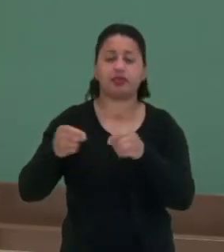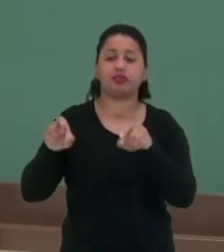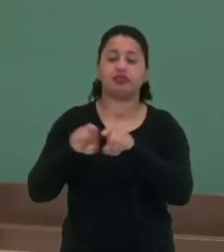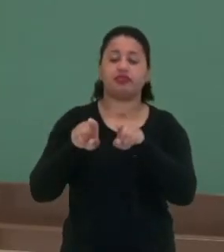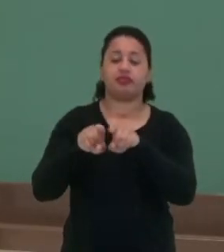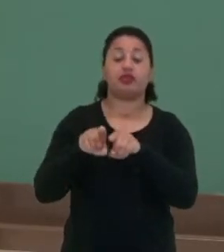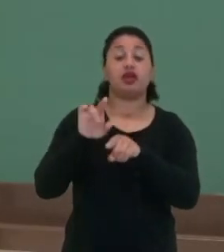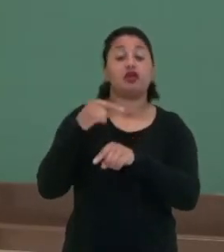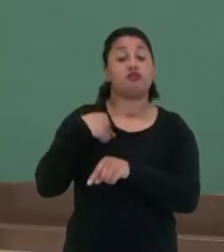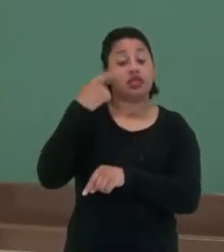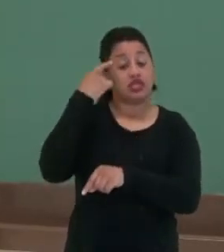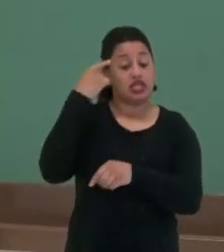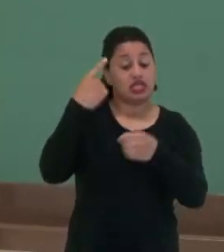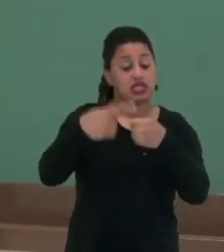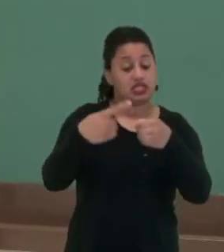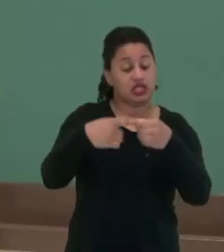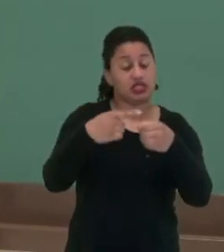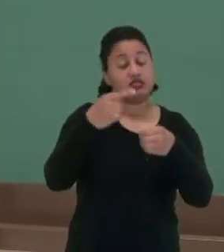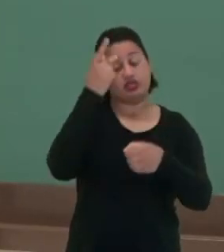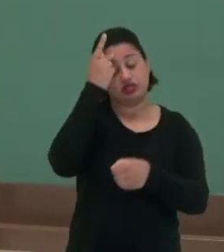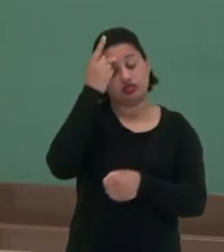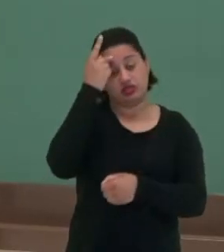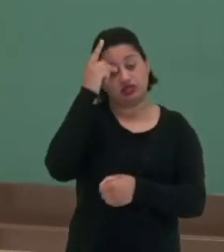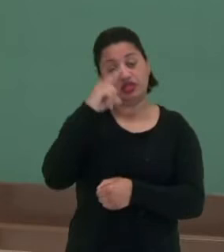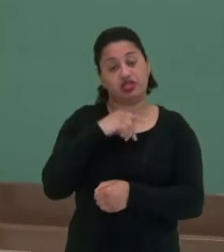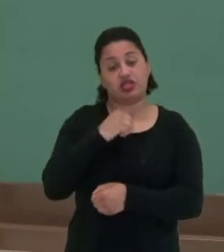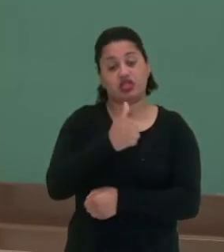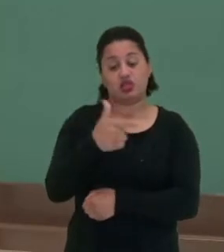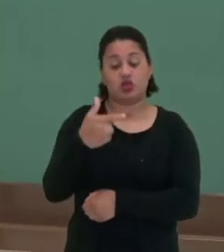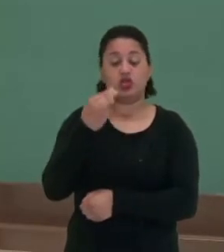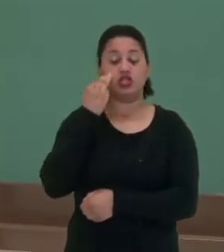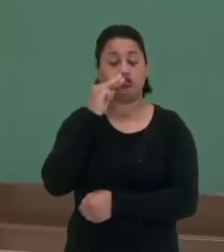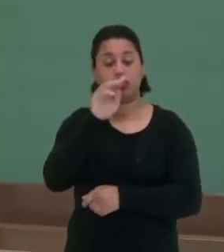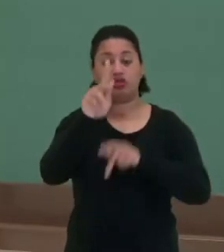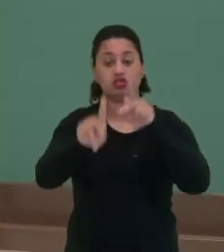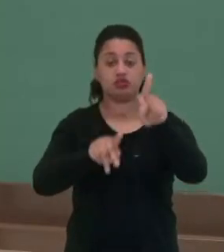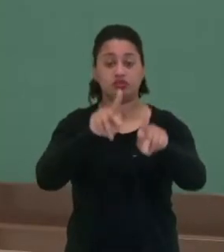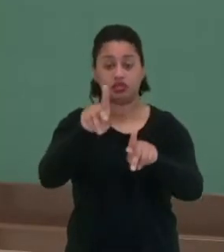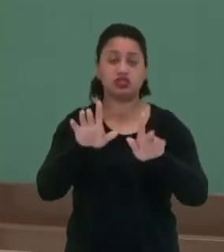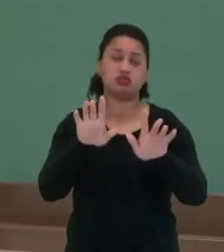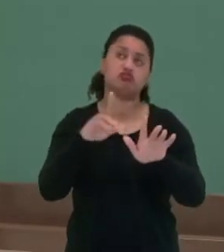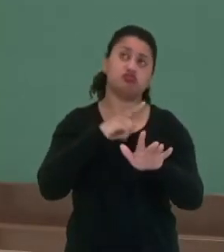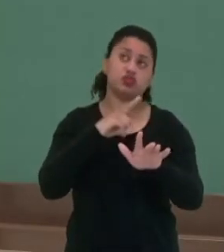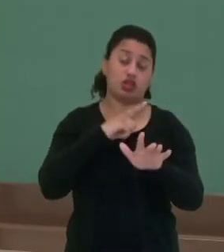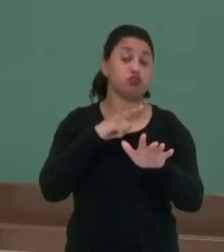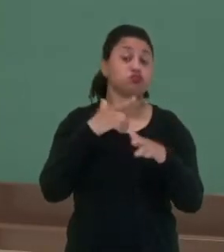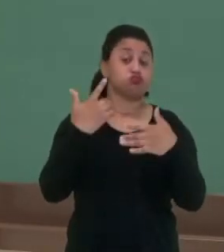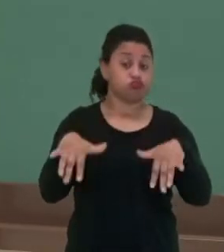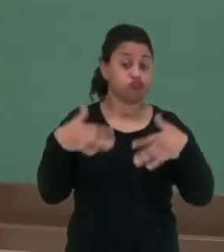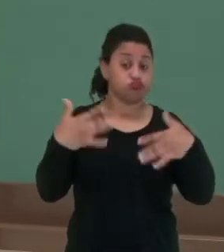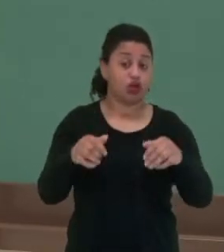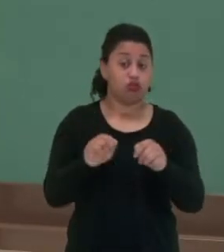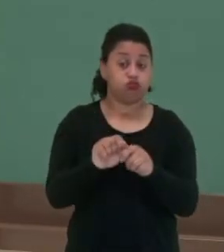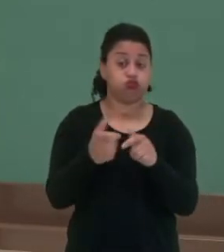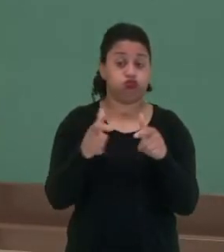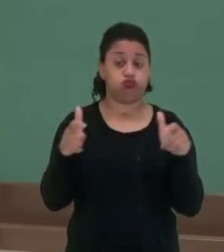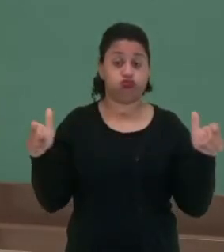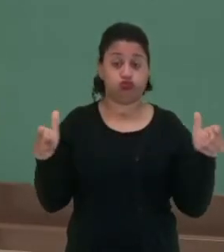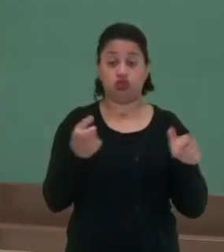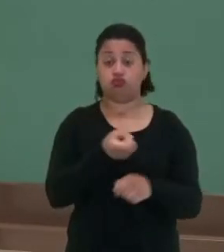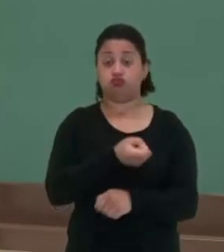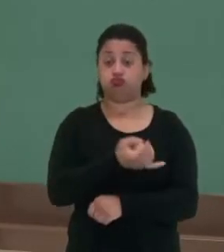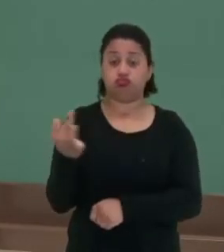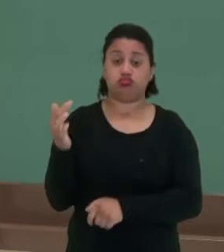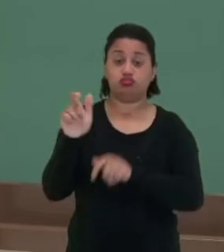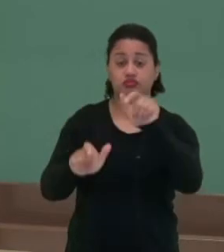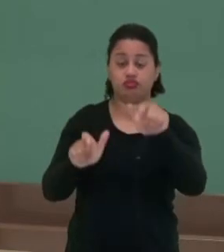só na cidade de São Paulo com aproximadamente 12 milhões de habitantes. Então nós temos ali um universo bastante grande de pessoas que vivem